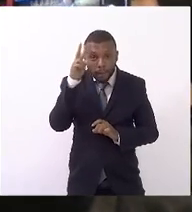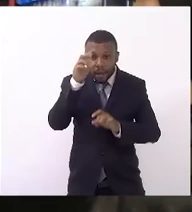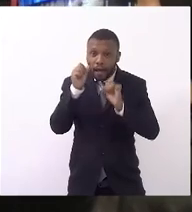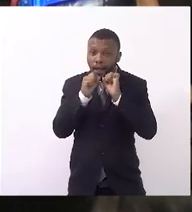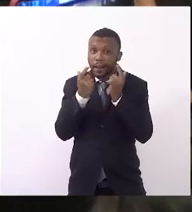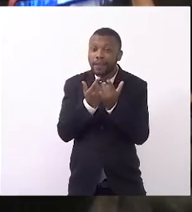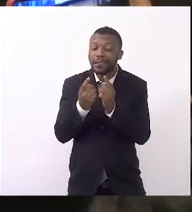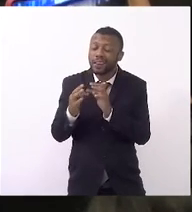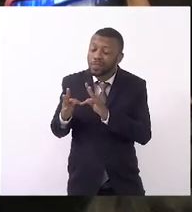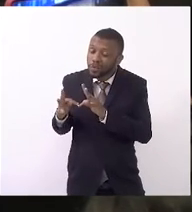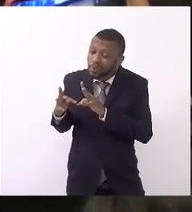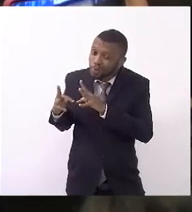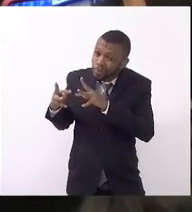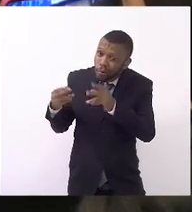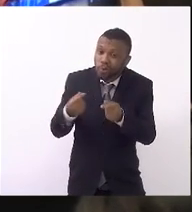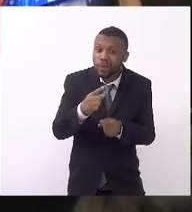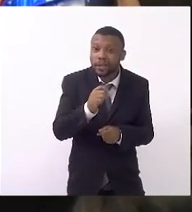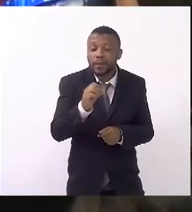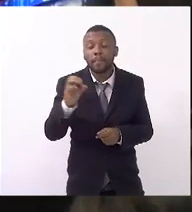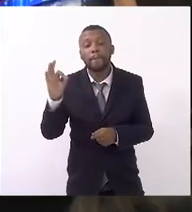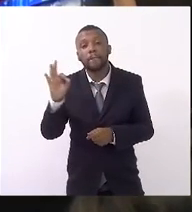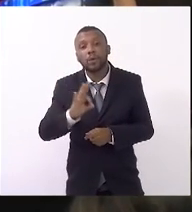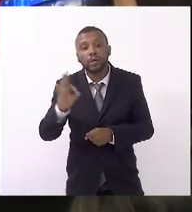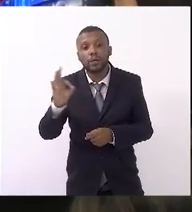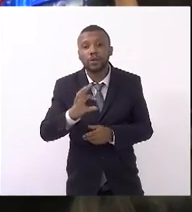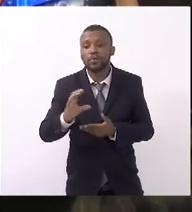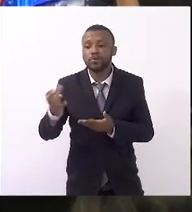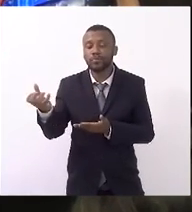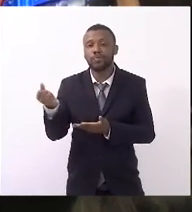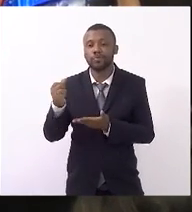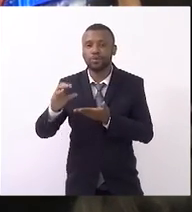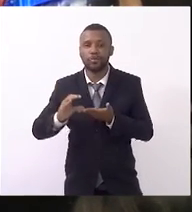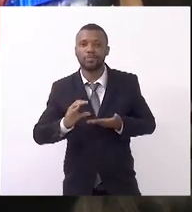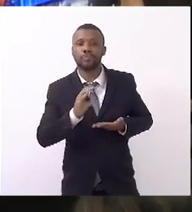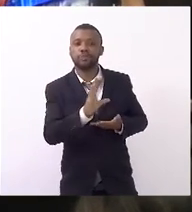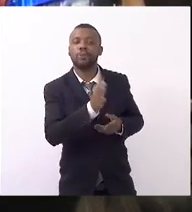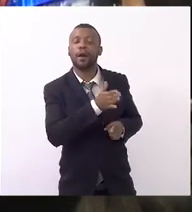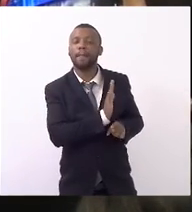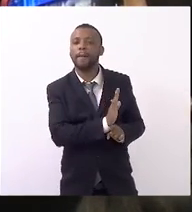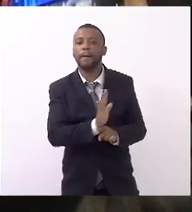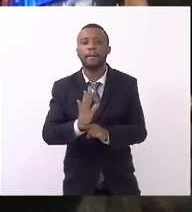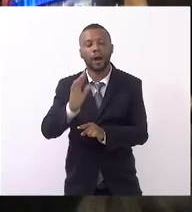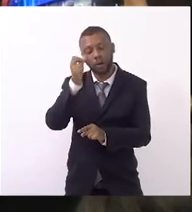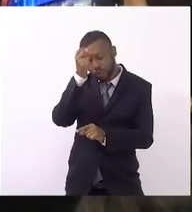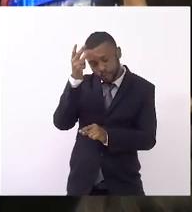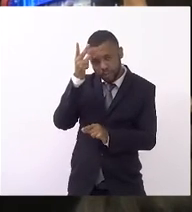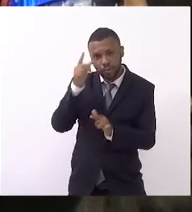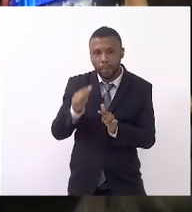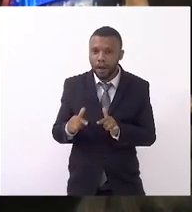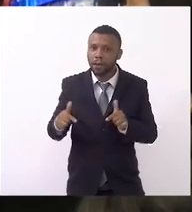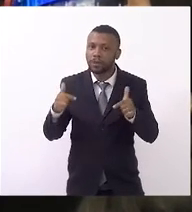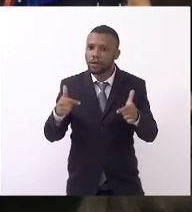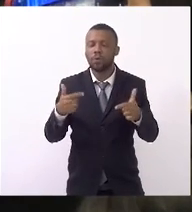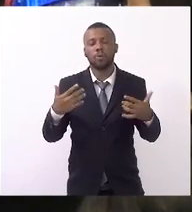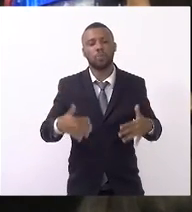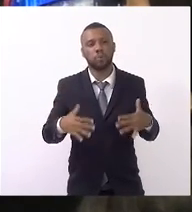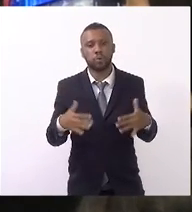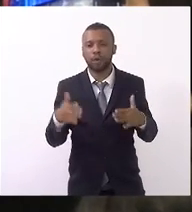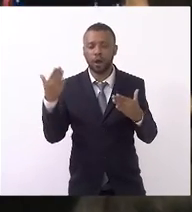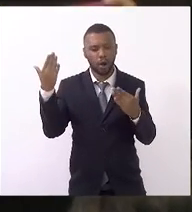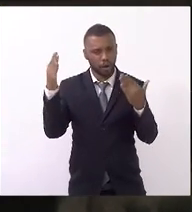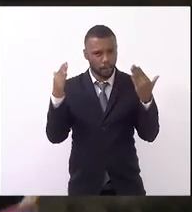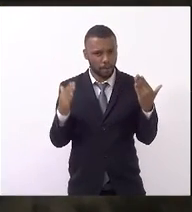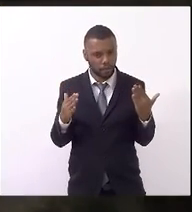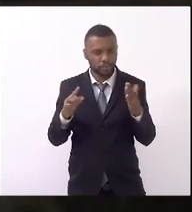transferindo praticamente todo o seu recurso do fundo para prestar assistência aos municípios, o que é um gesto muito largo. Analogicamente,